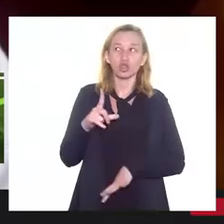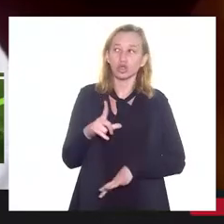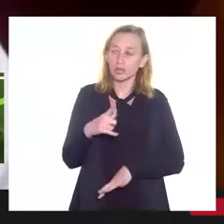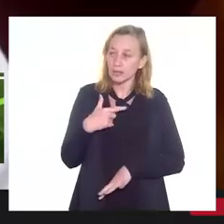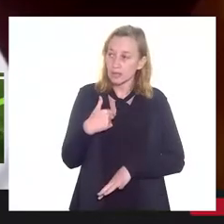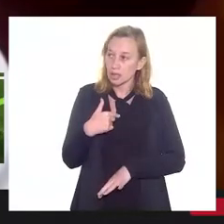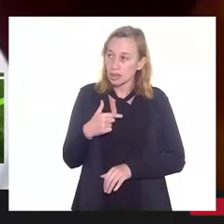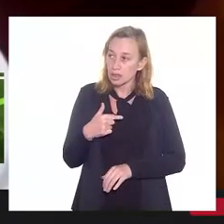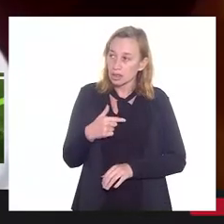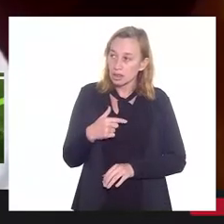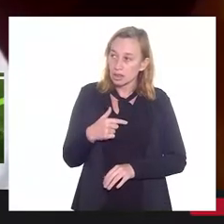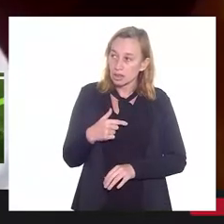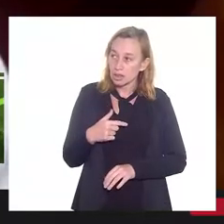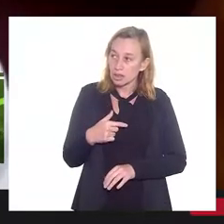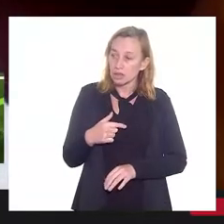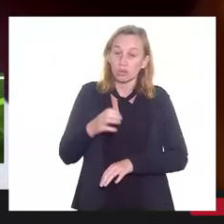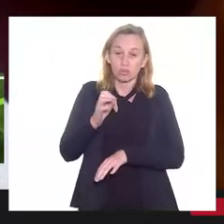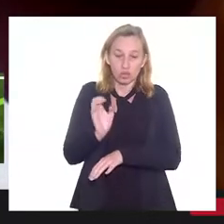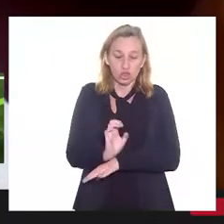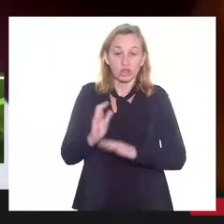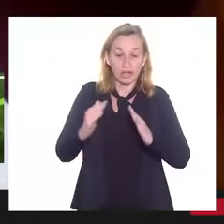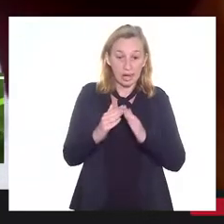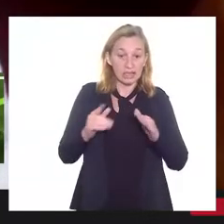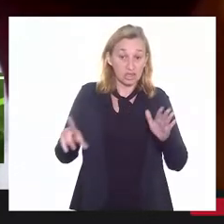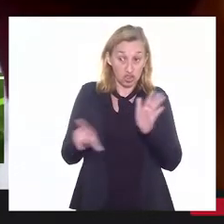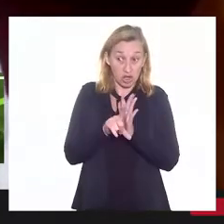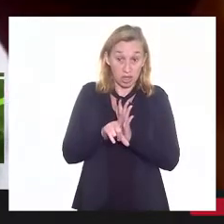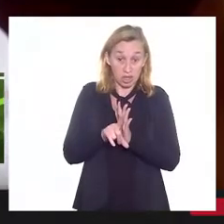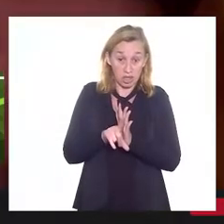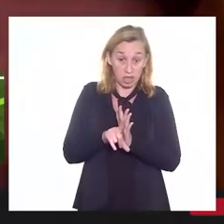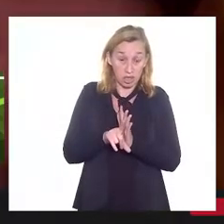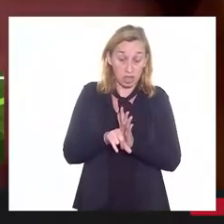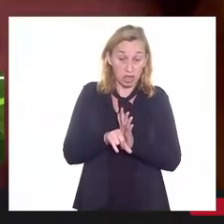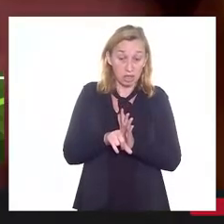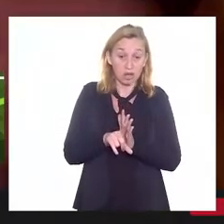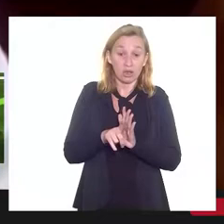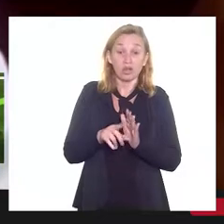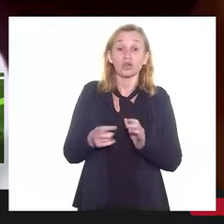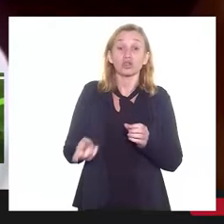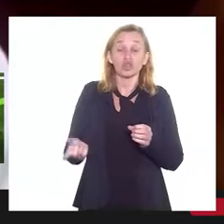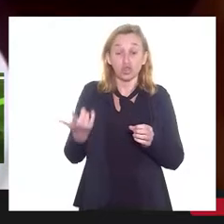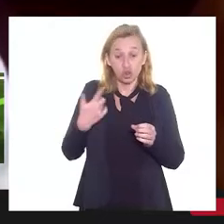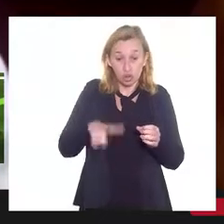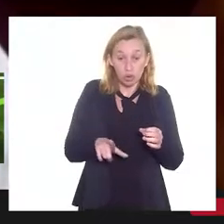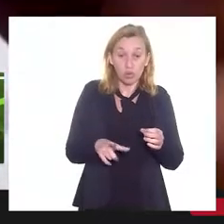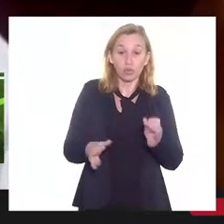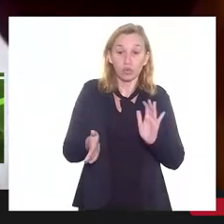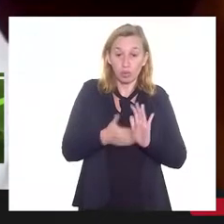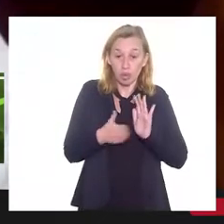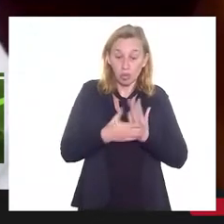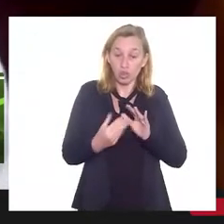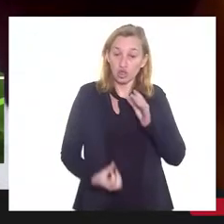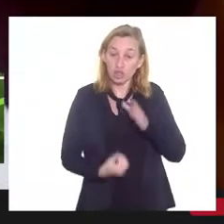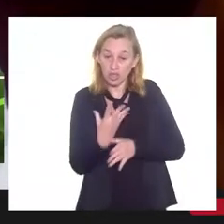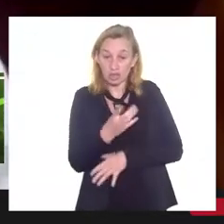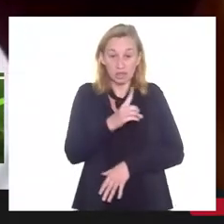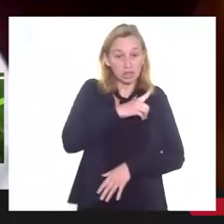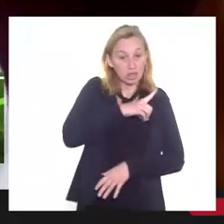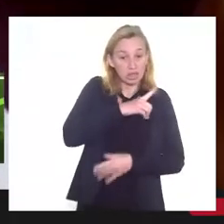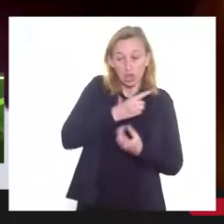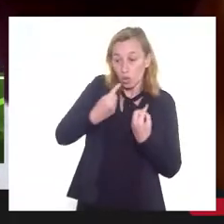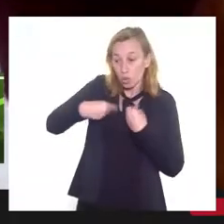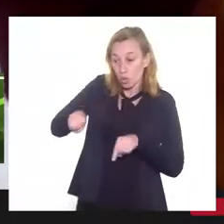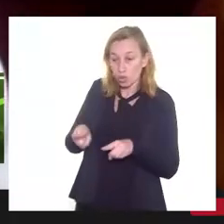Considerando o estado uma casa de leite eu fiz a proposta da criação de uma delegacia de combate